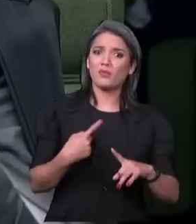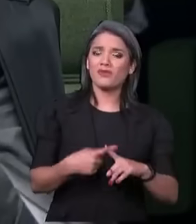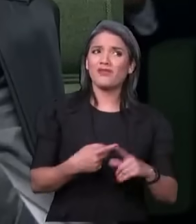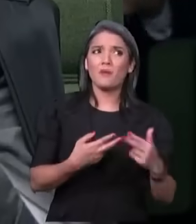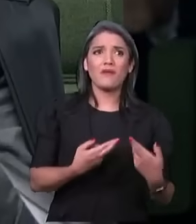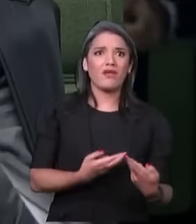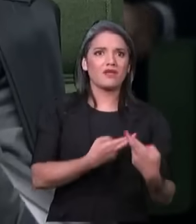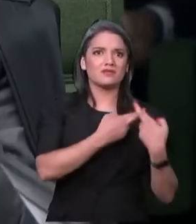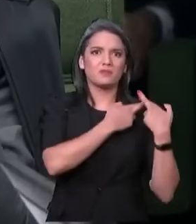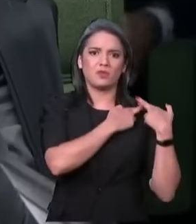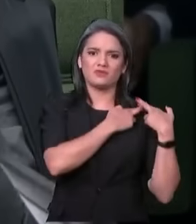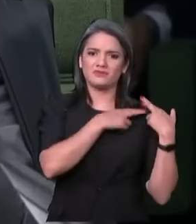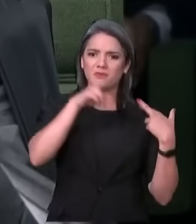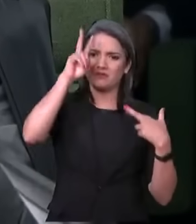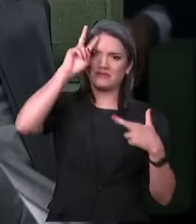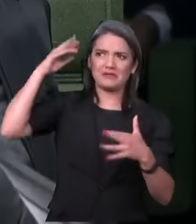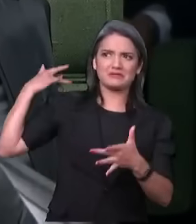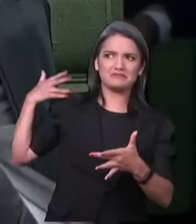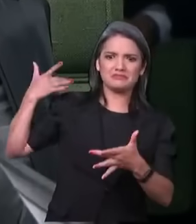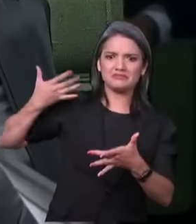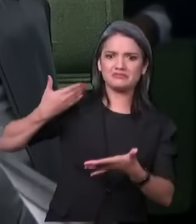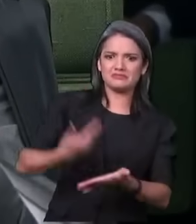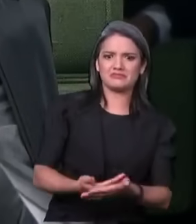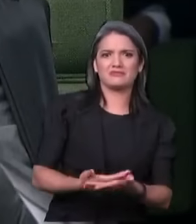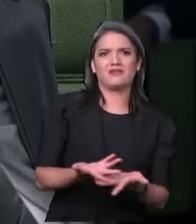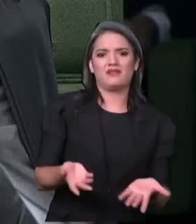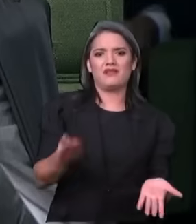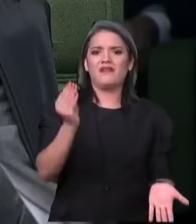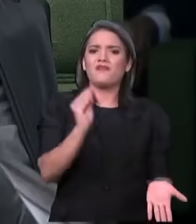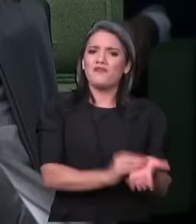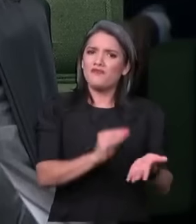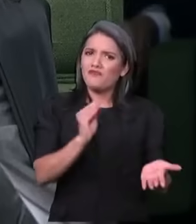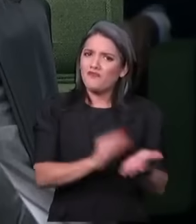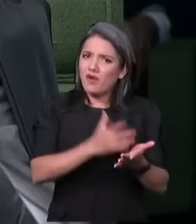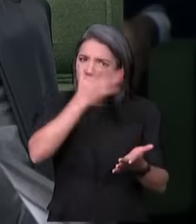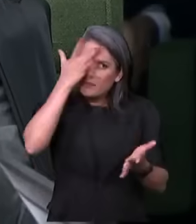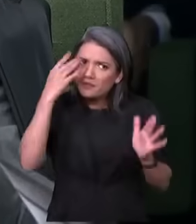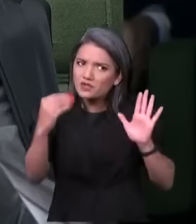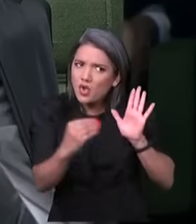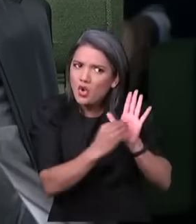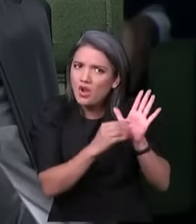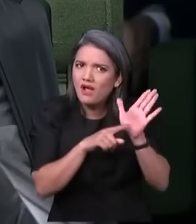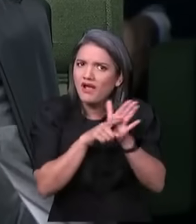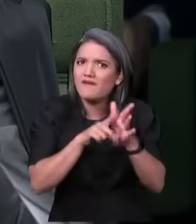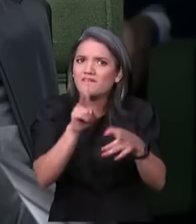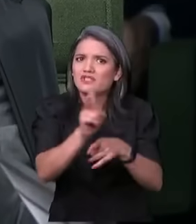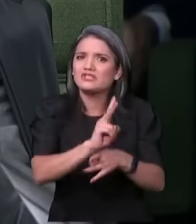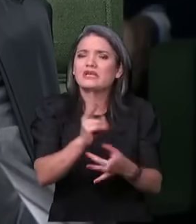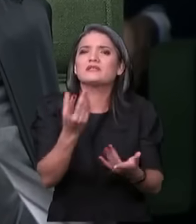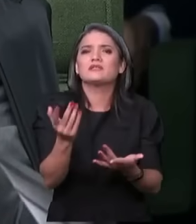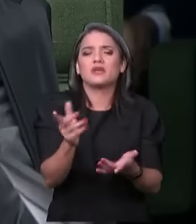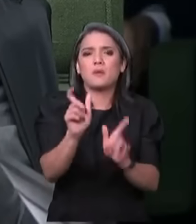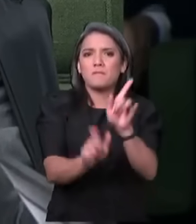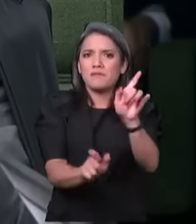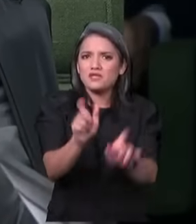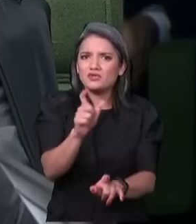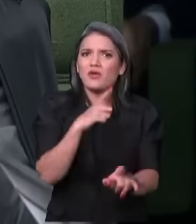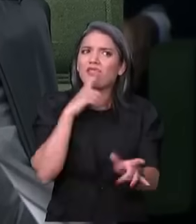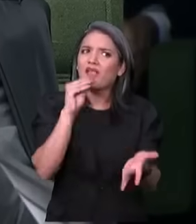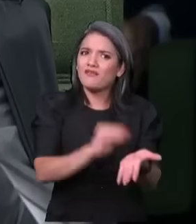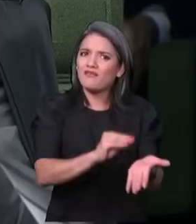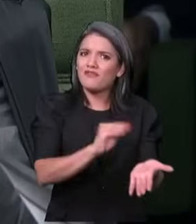histórica Tá faltando gente nessas investigações é preciso